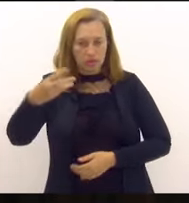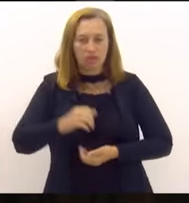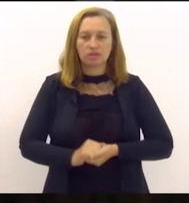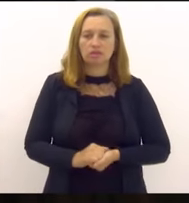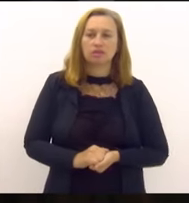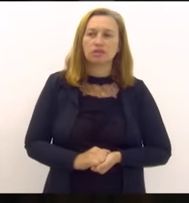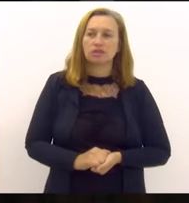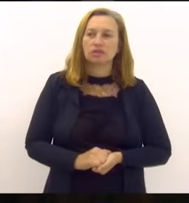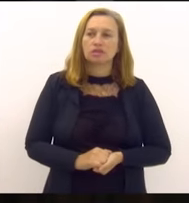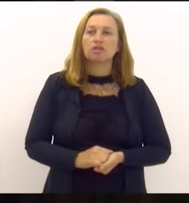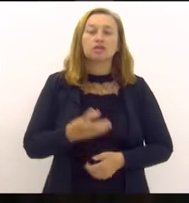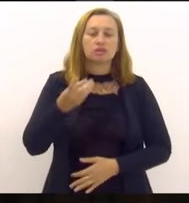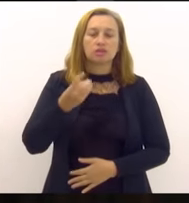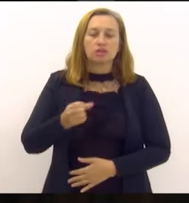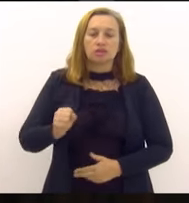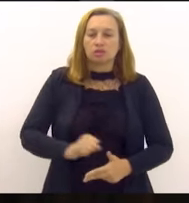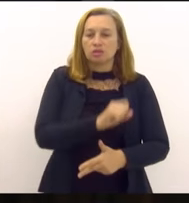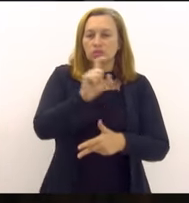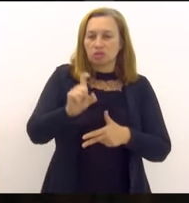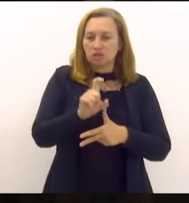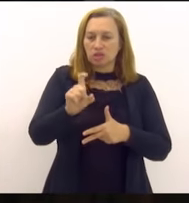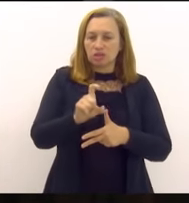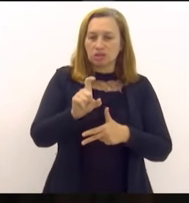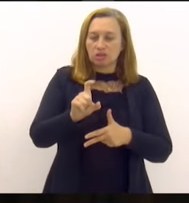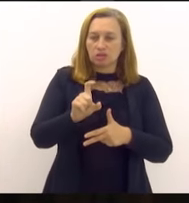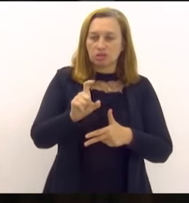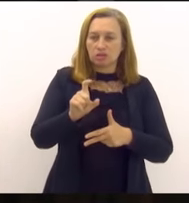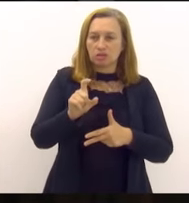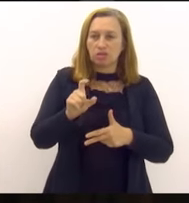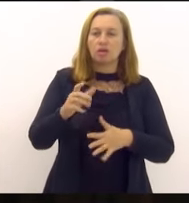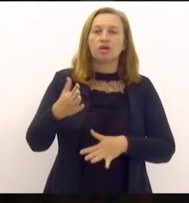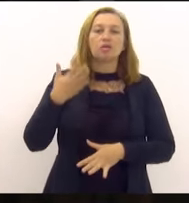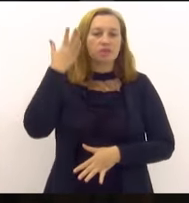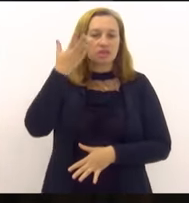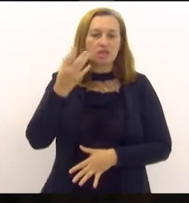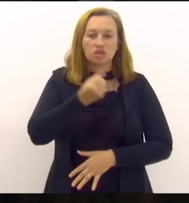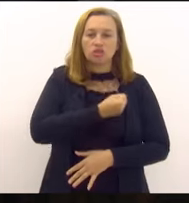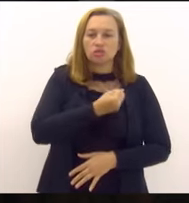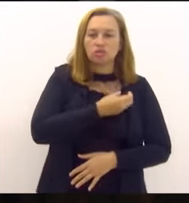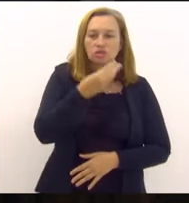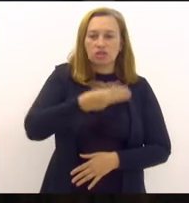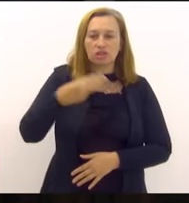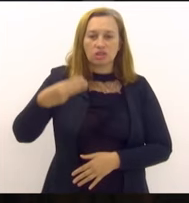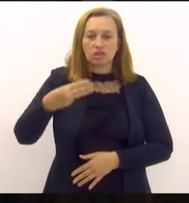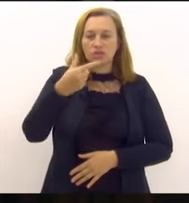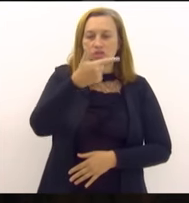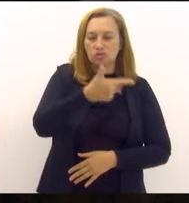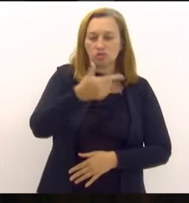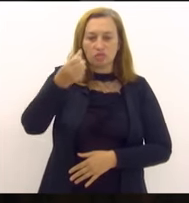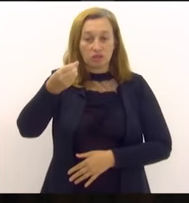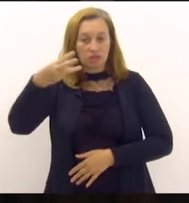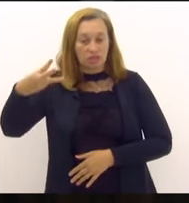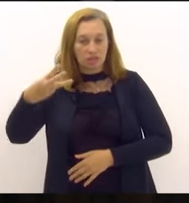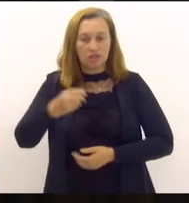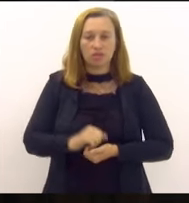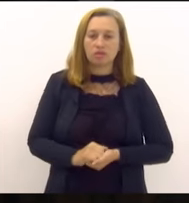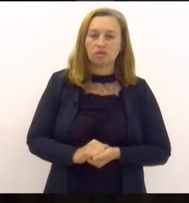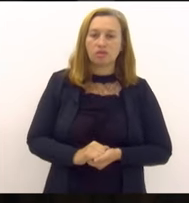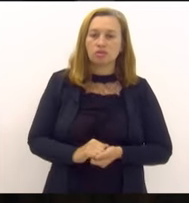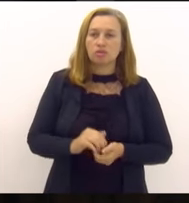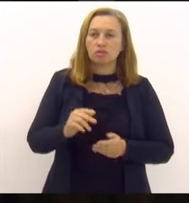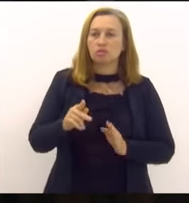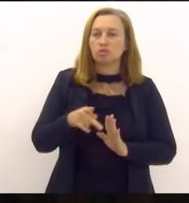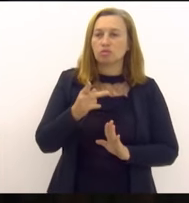2391/2023, de autoria do Poder Executivo, mensagem número 33/2023, que ratifica o protocolo